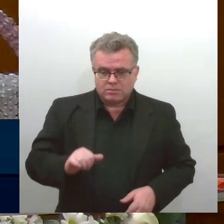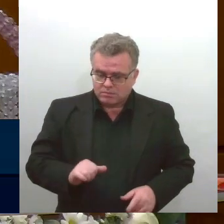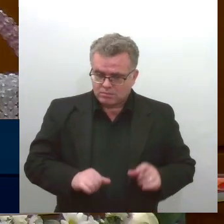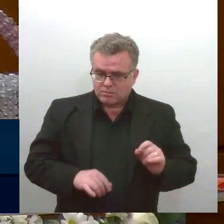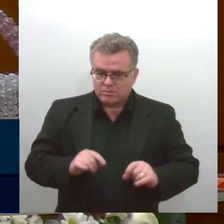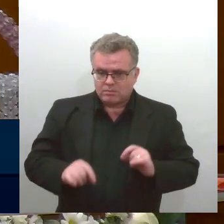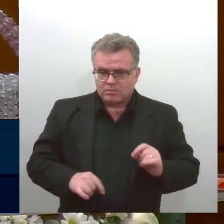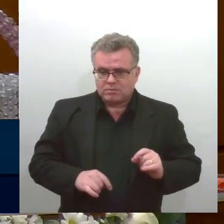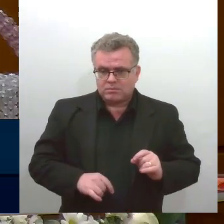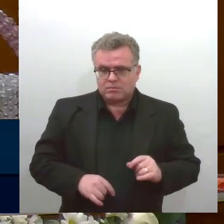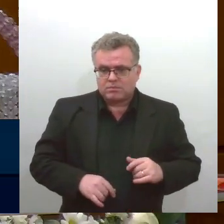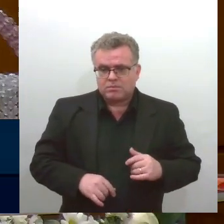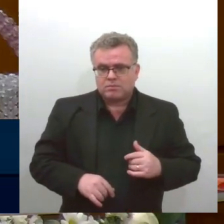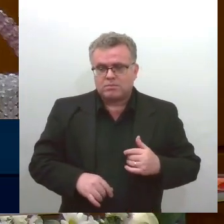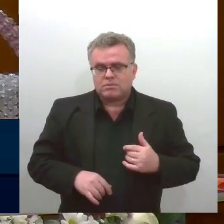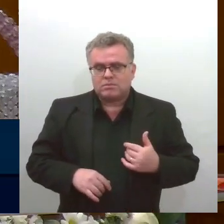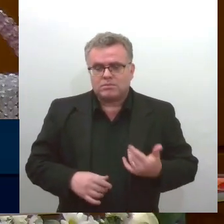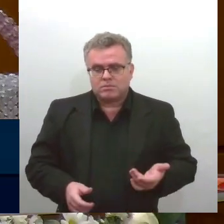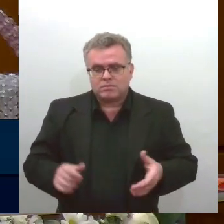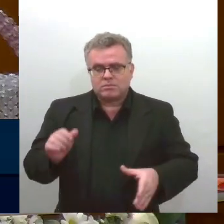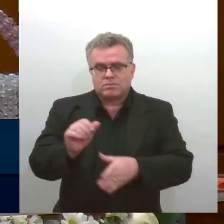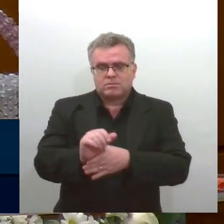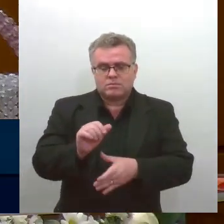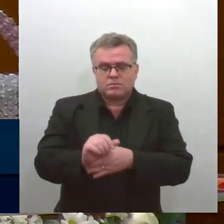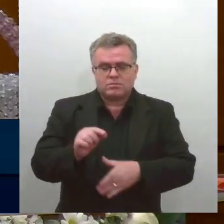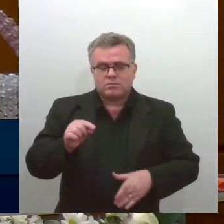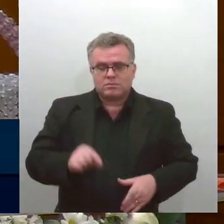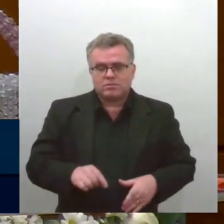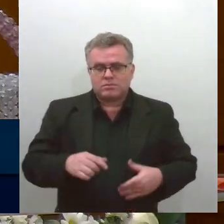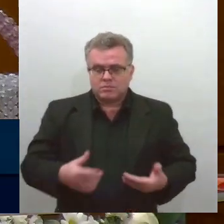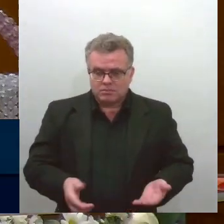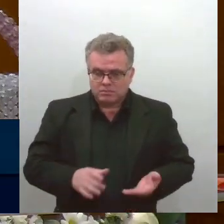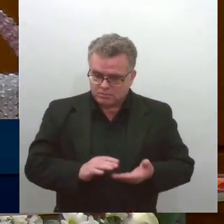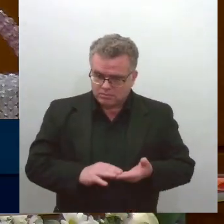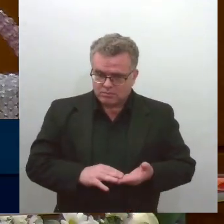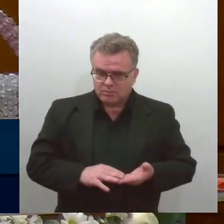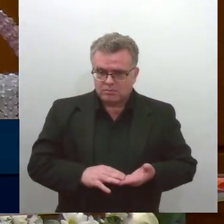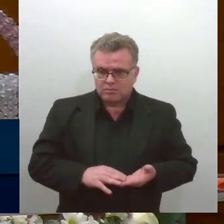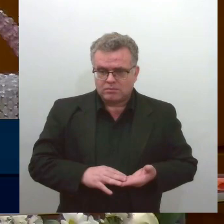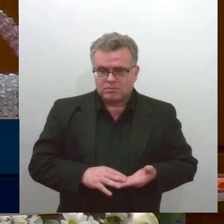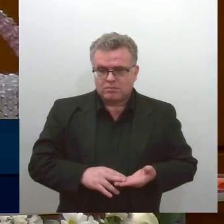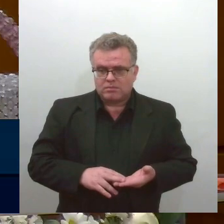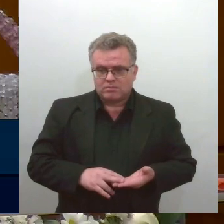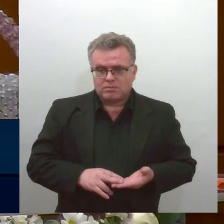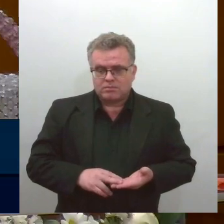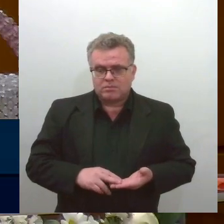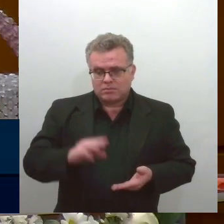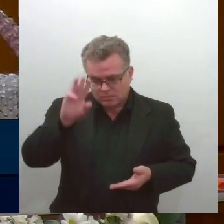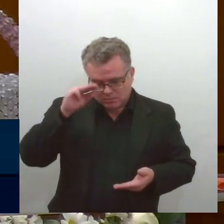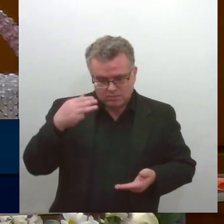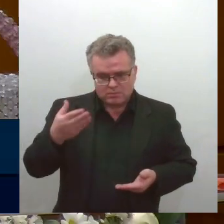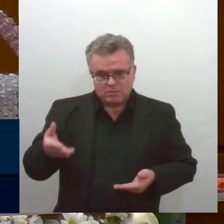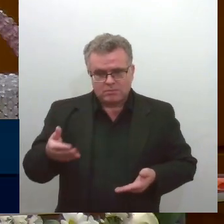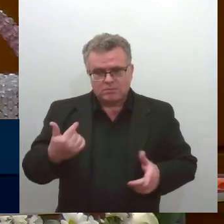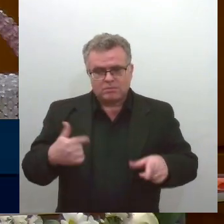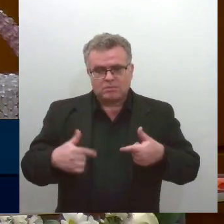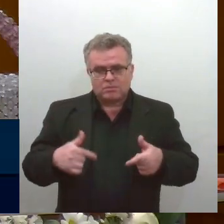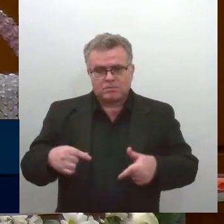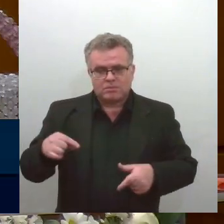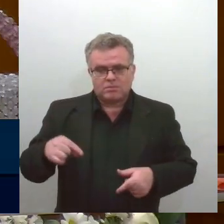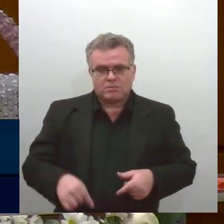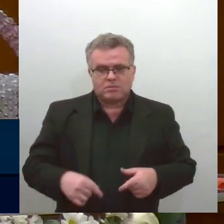aqui parlamentar, né, de Maísa, que trabalha aqui na casa, prestando um serviço